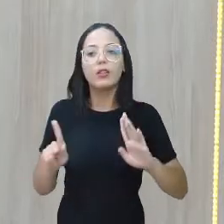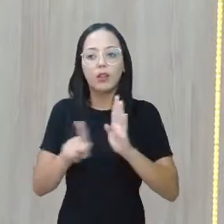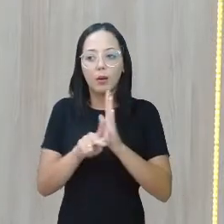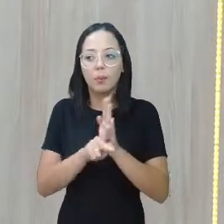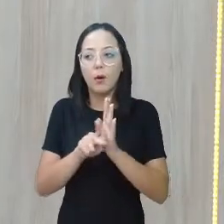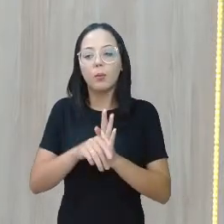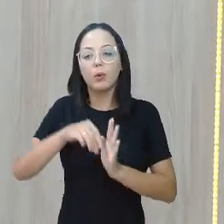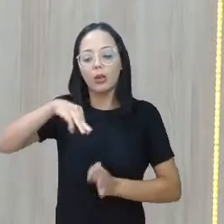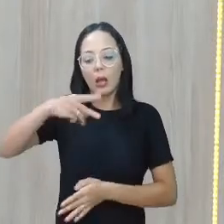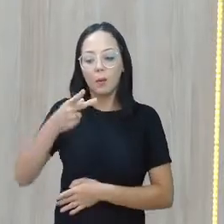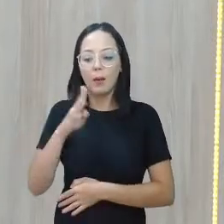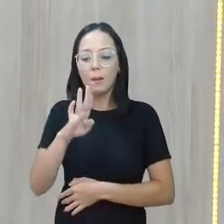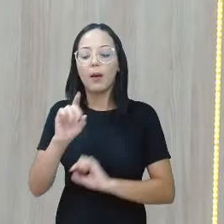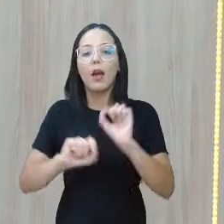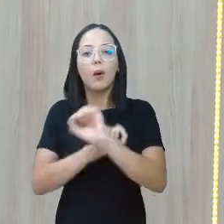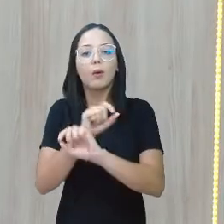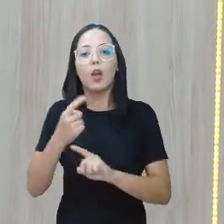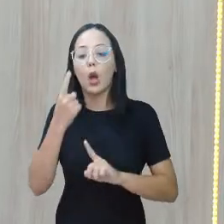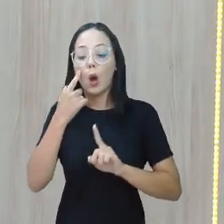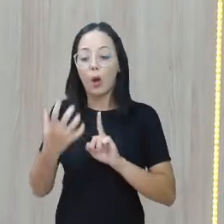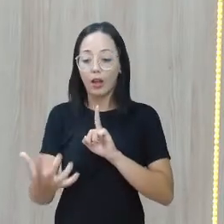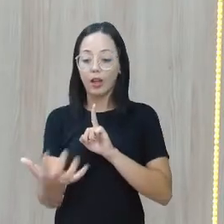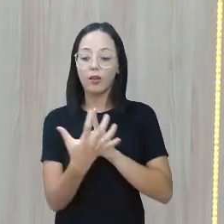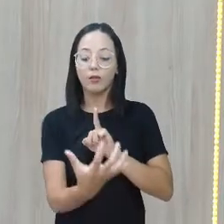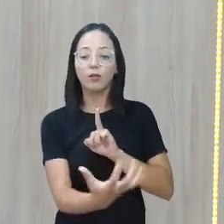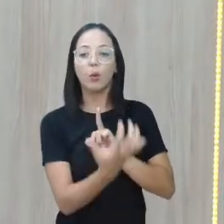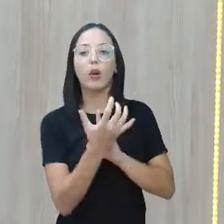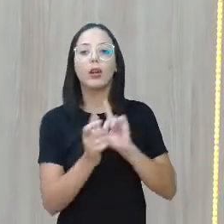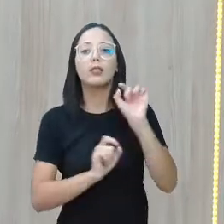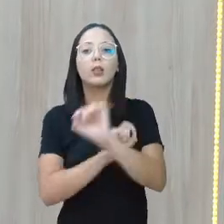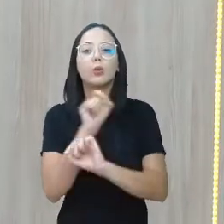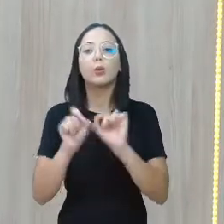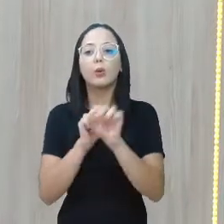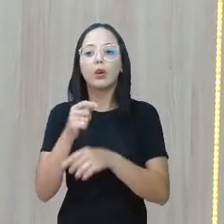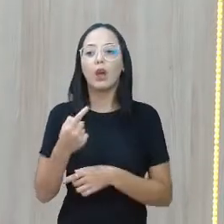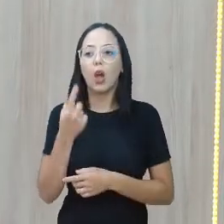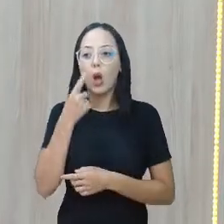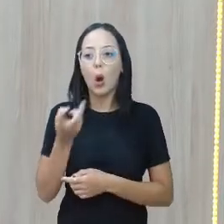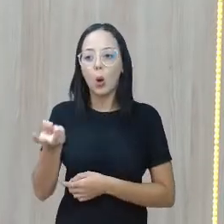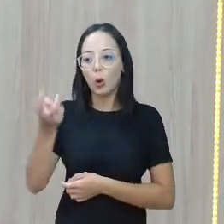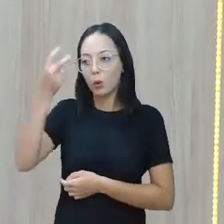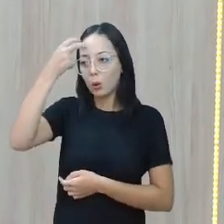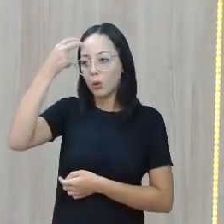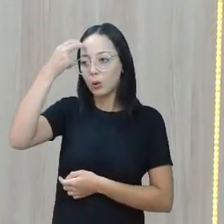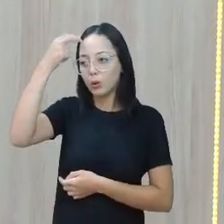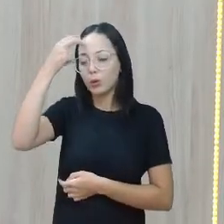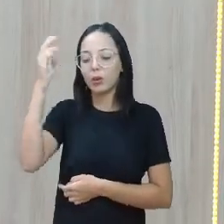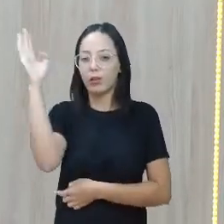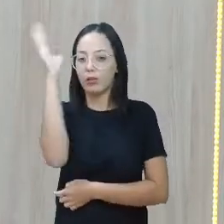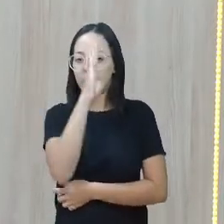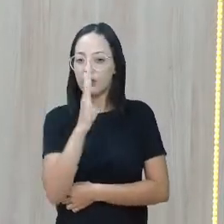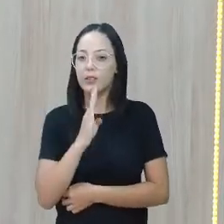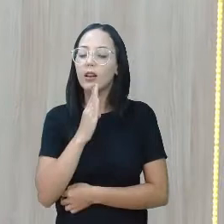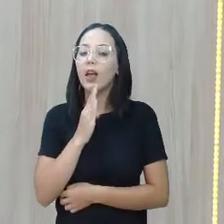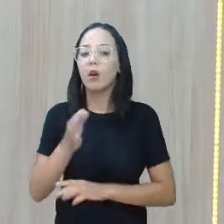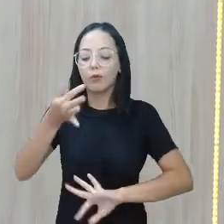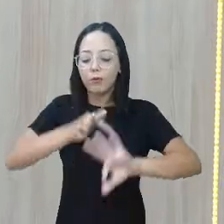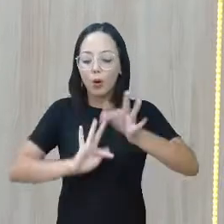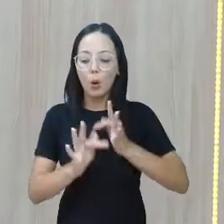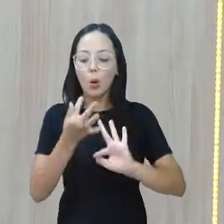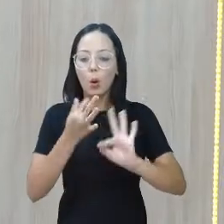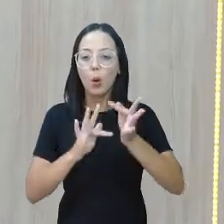da MPB, ela tem a forte influência da cultura brasileira, né? Do